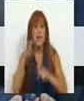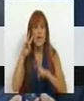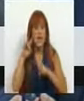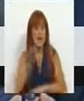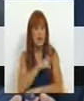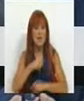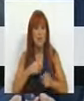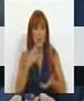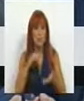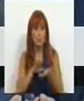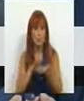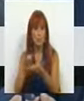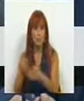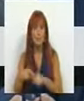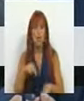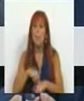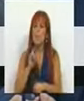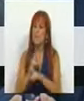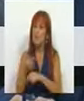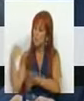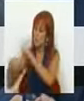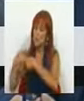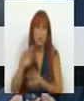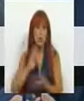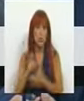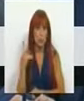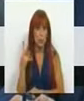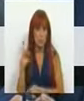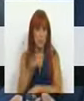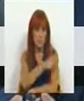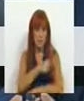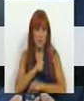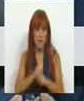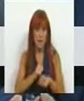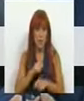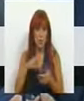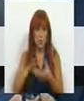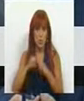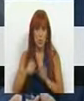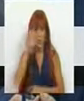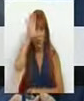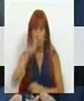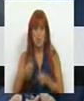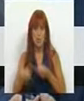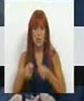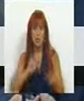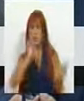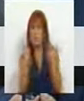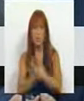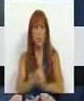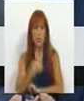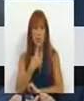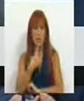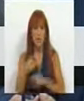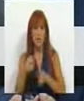crédito. Ao mesmo tempo, nos últimos anos, e sobretudo nos últimos dois mandatos da Caixa, o modelo de governo e de gestão de risco mudou